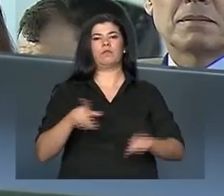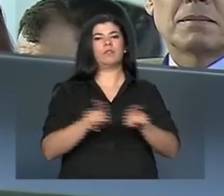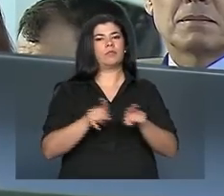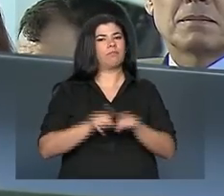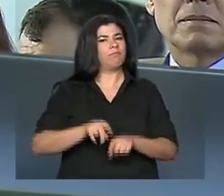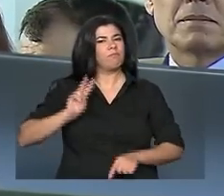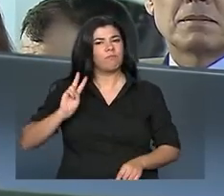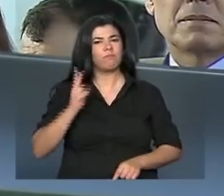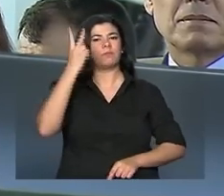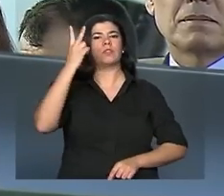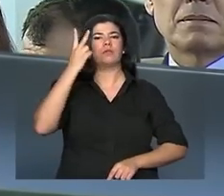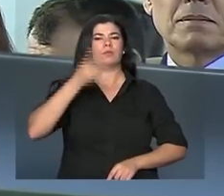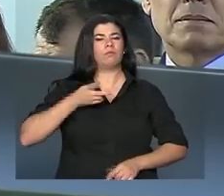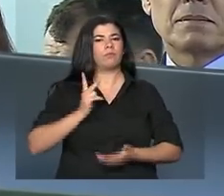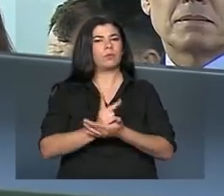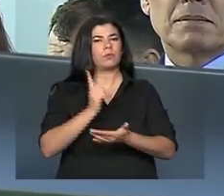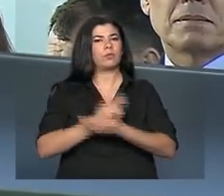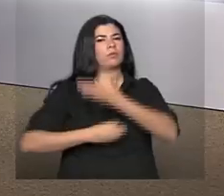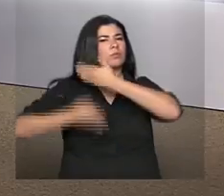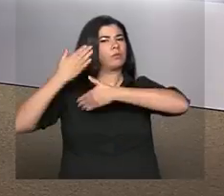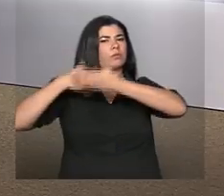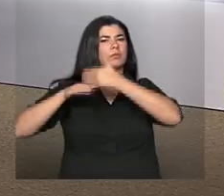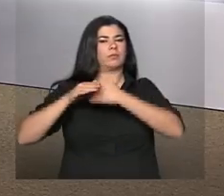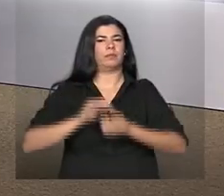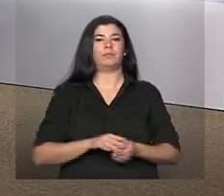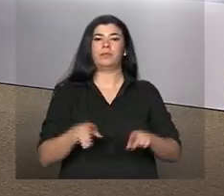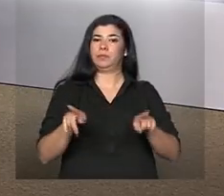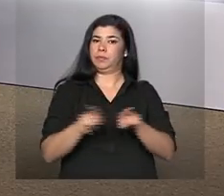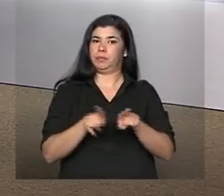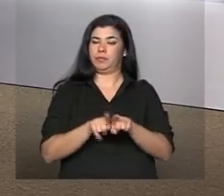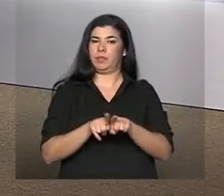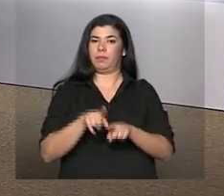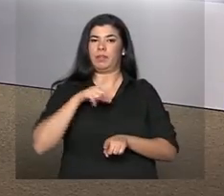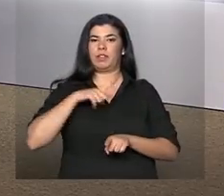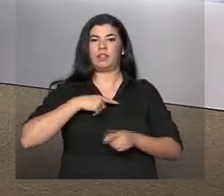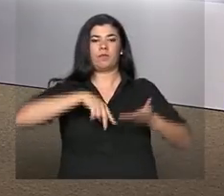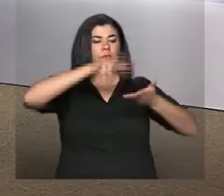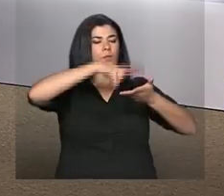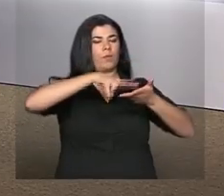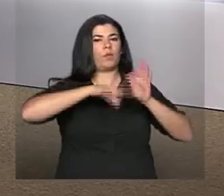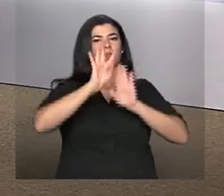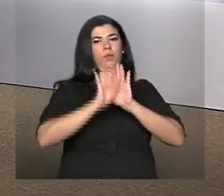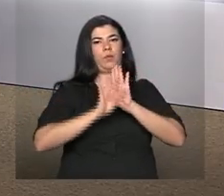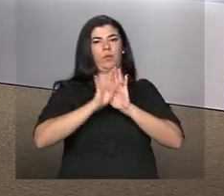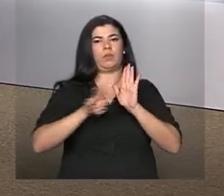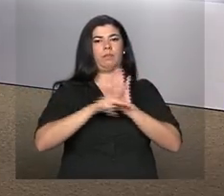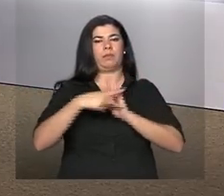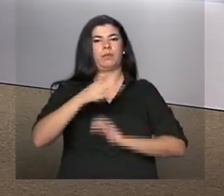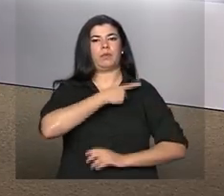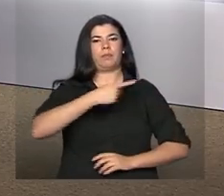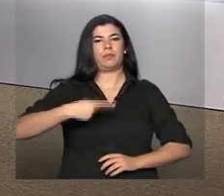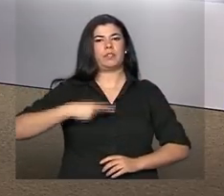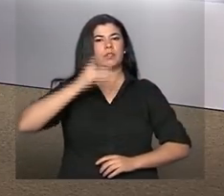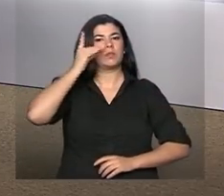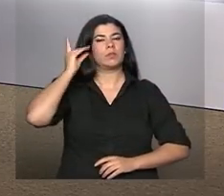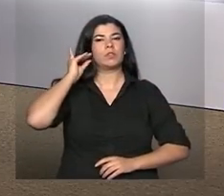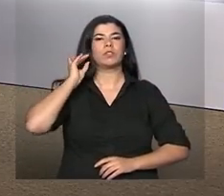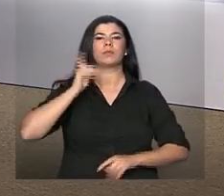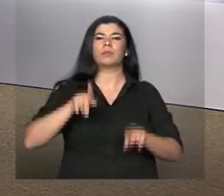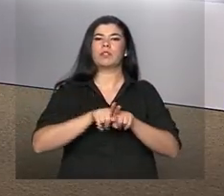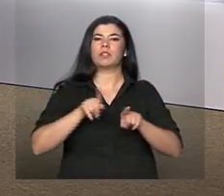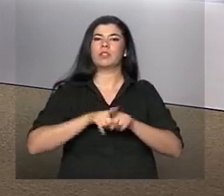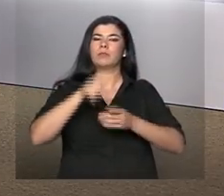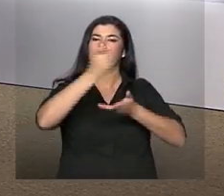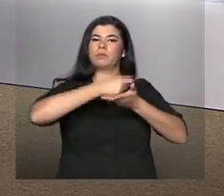são os mesmos desde Guararapes. Foi feita a leitura da mensagem da presidenta Dilma Rousseff, que também destacou